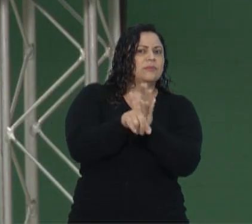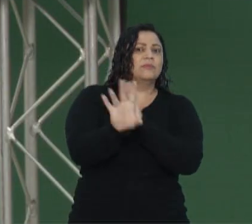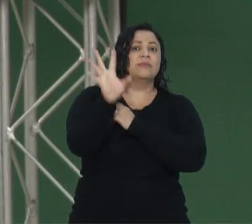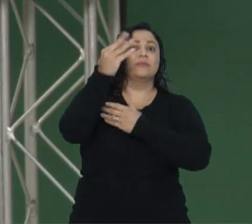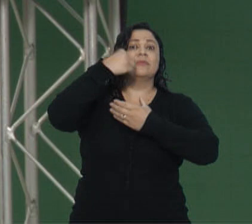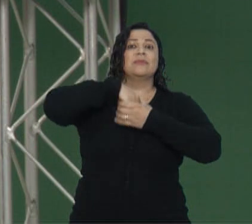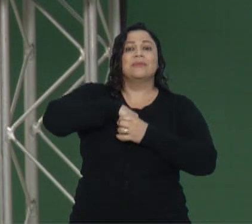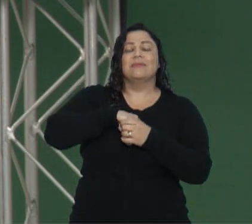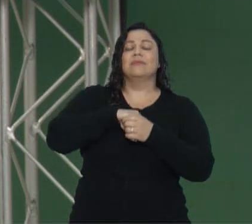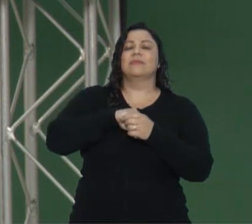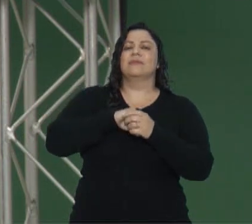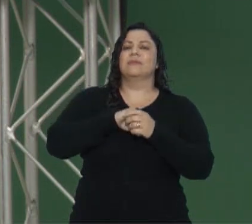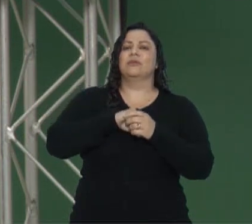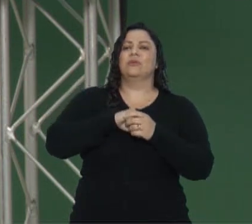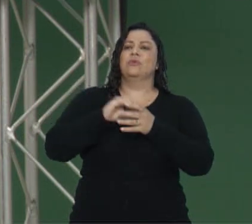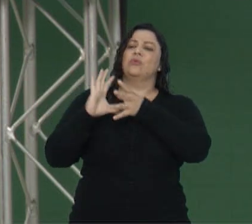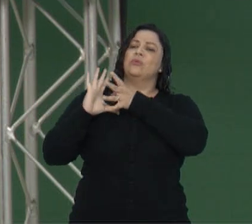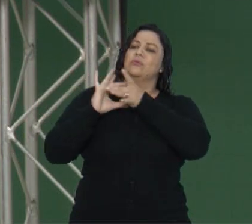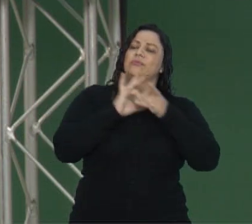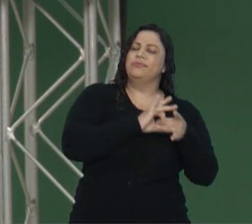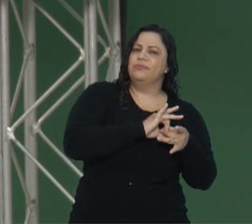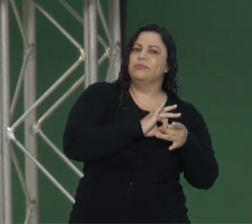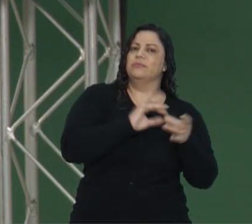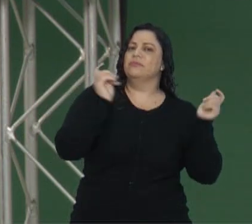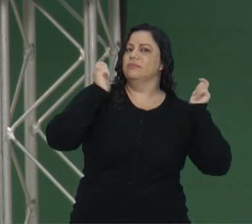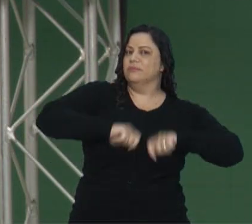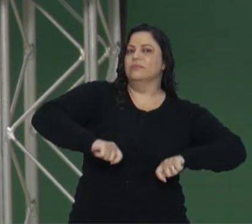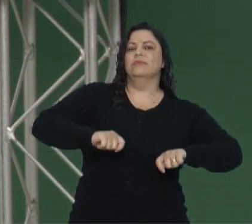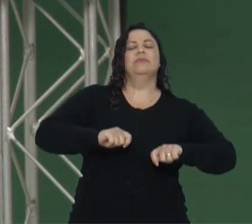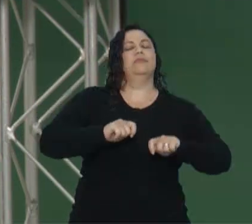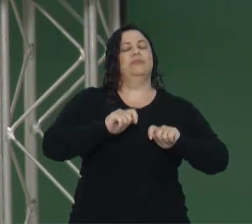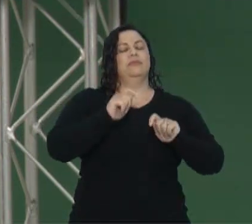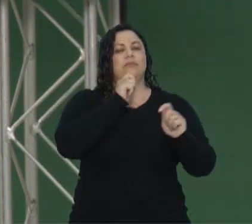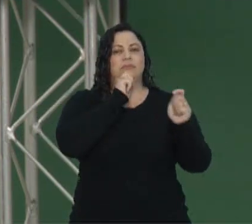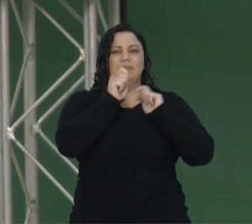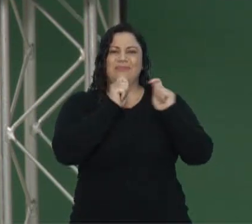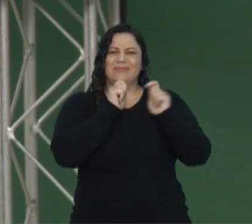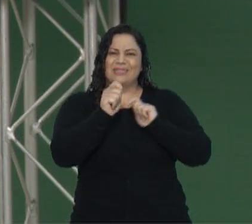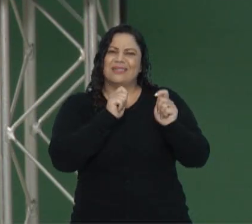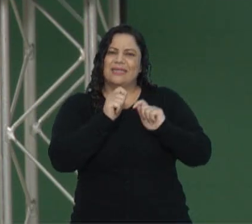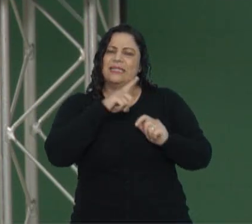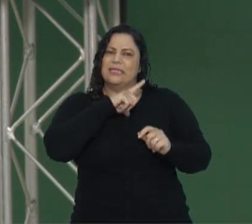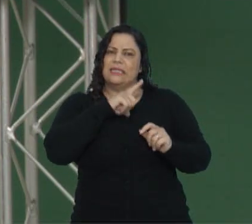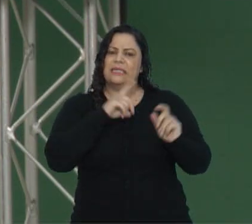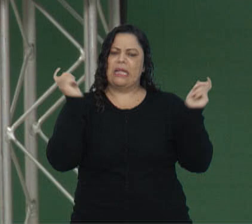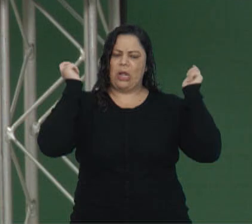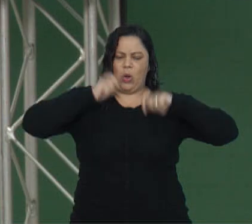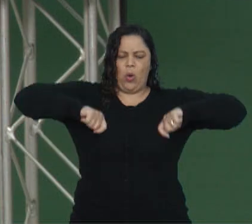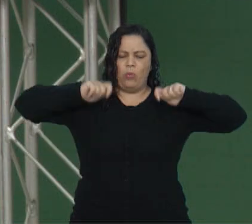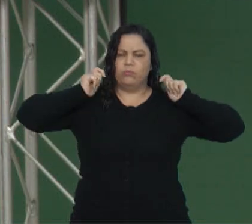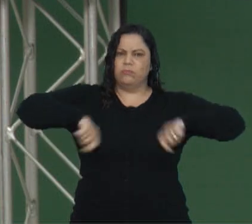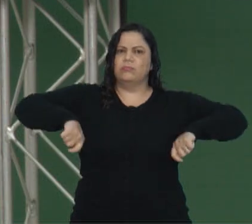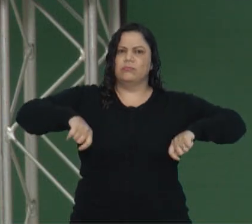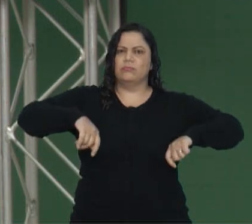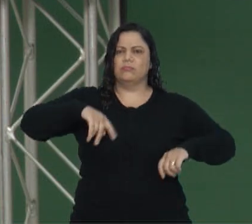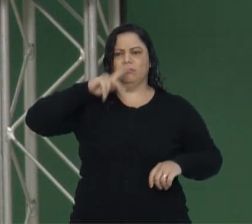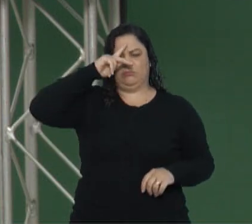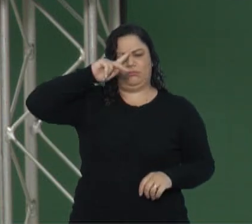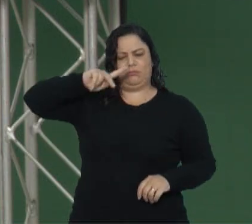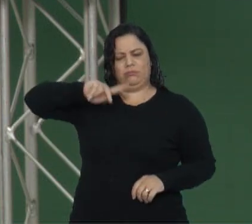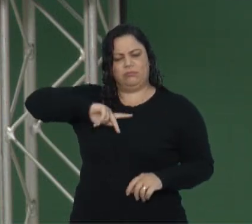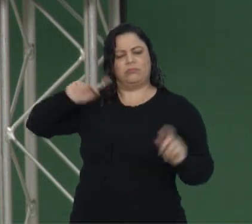contexto que foi trazido pela reportagem, tem a ver com autoconhecimento, eu me